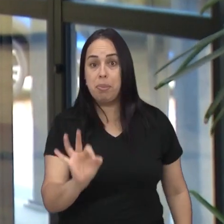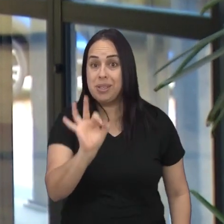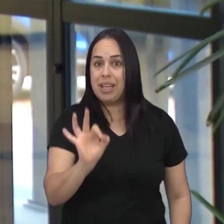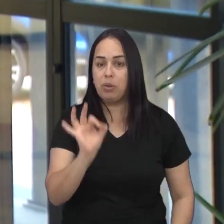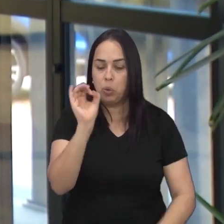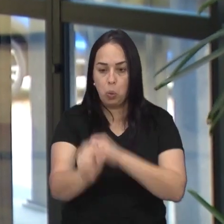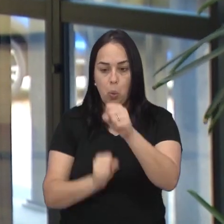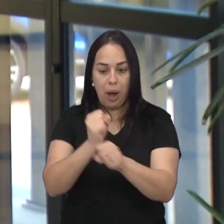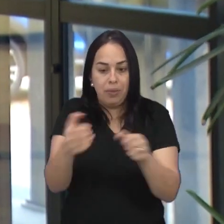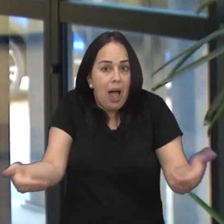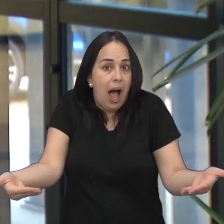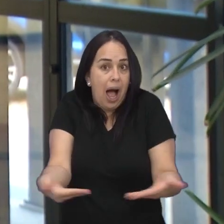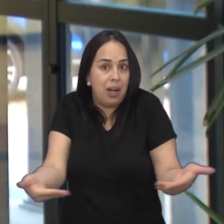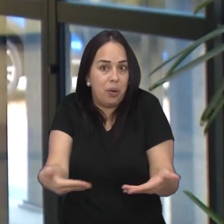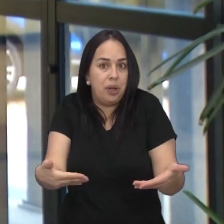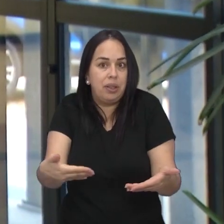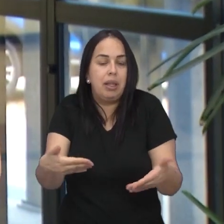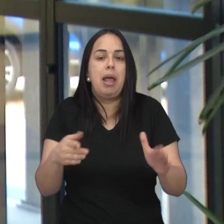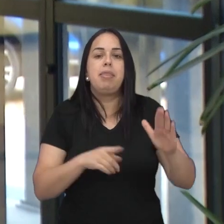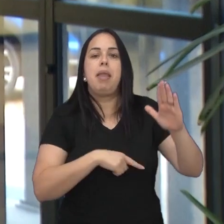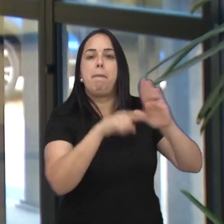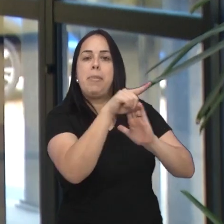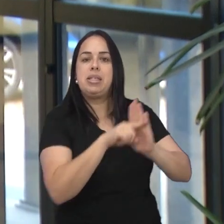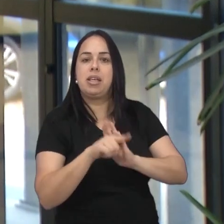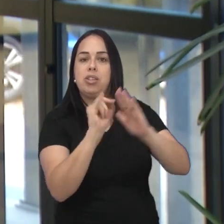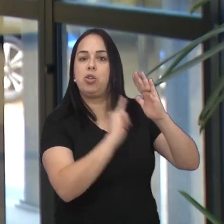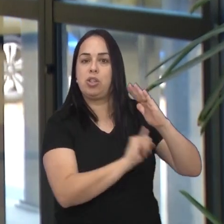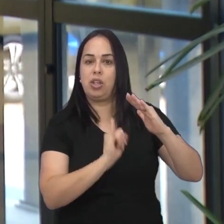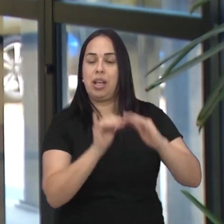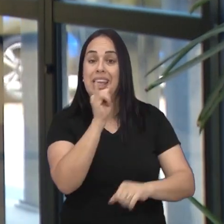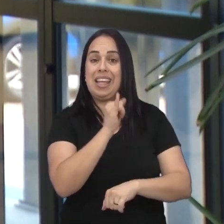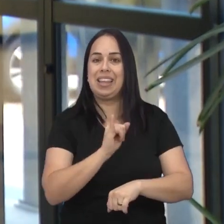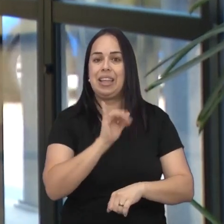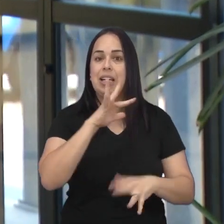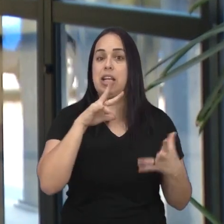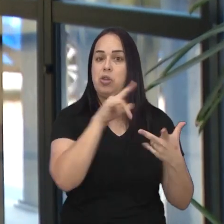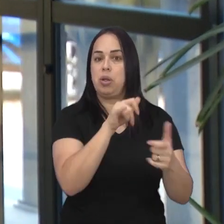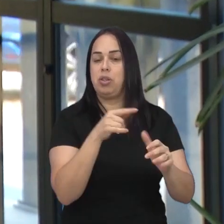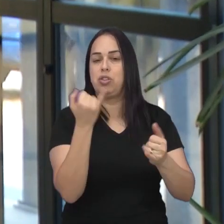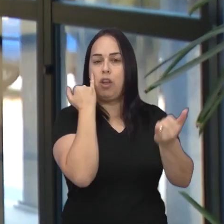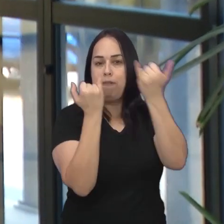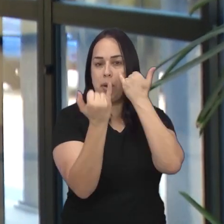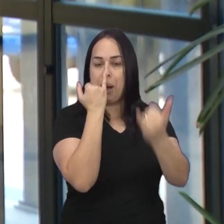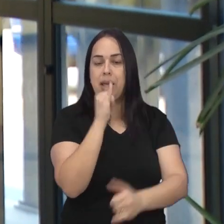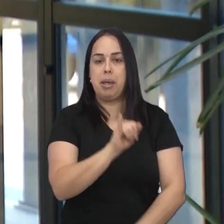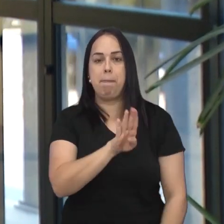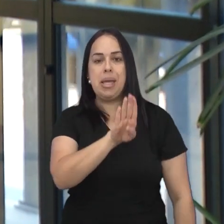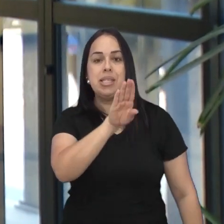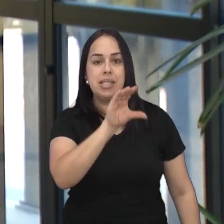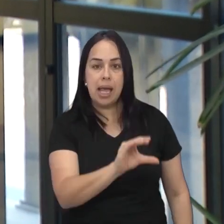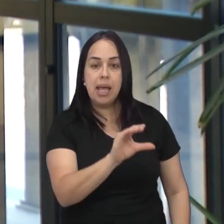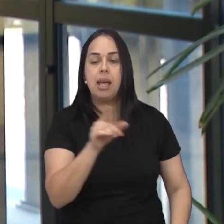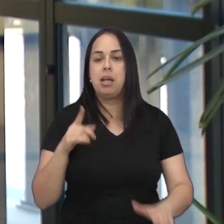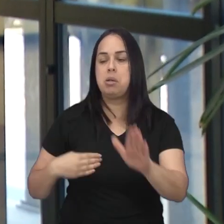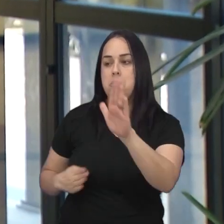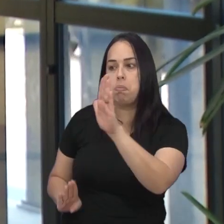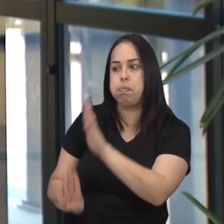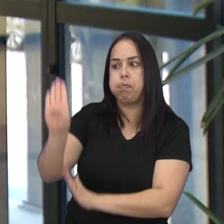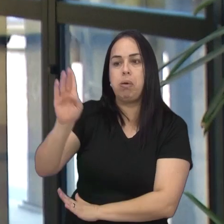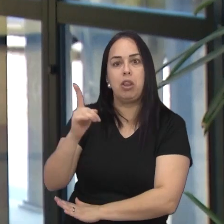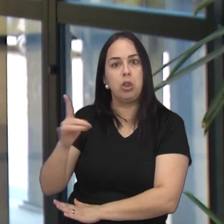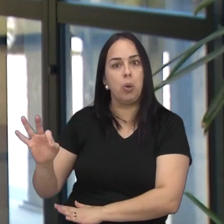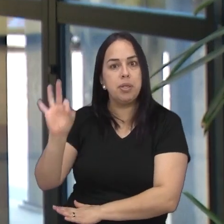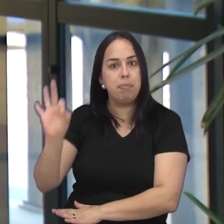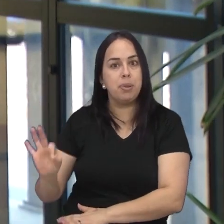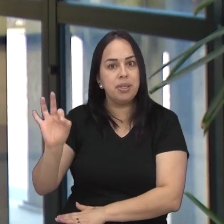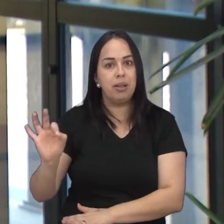no Brasil em 2024. Segundo o levantamento do Instituto Internacional de Dados, o IDC, a alta deve ser